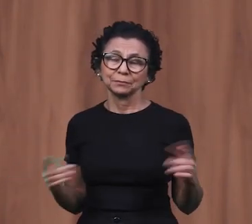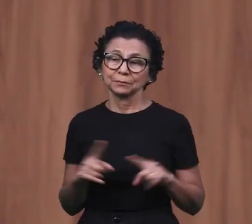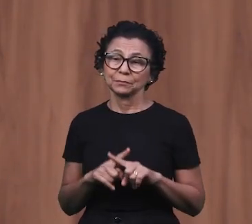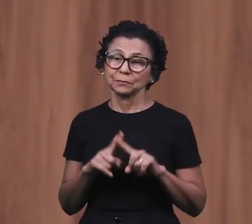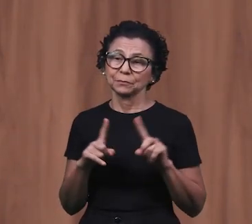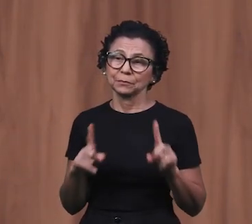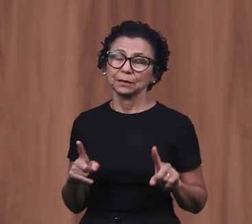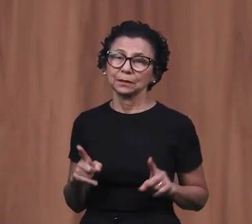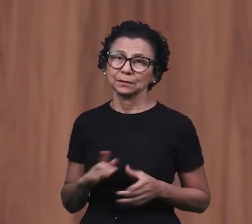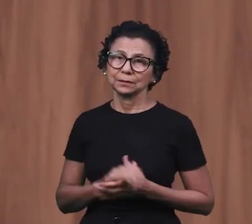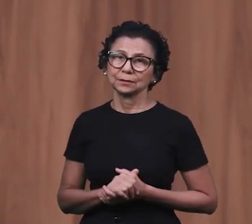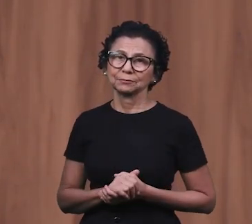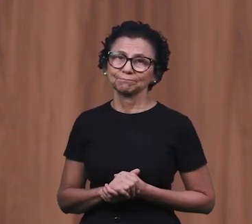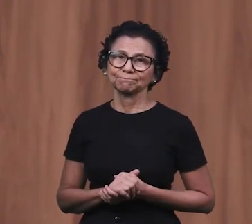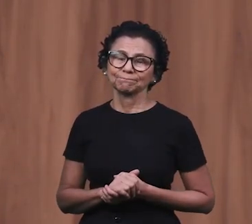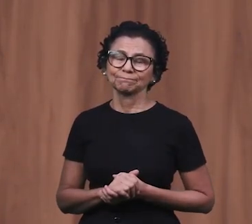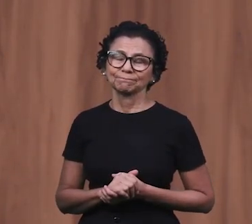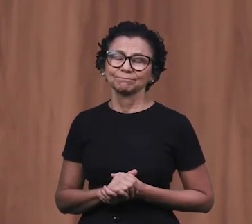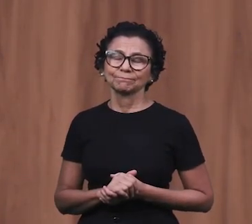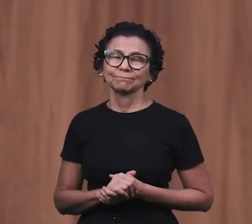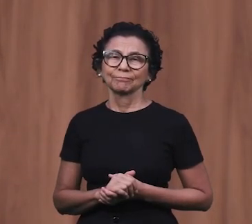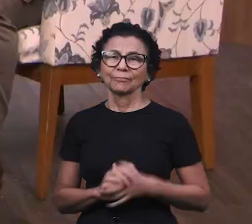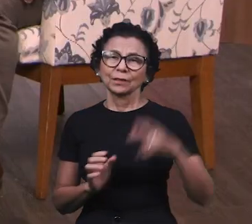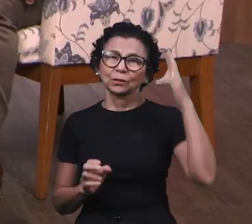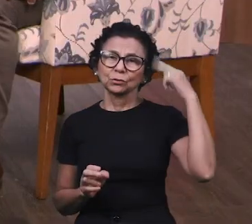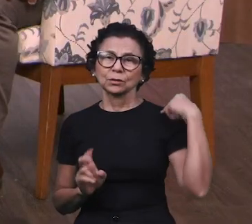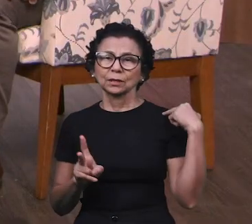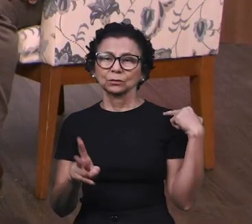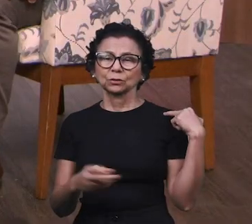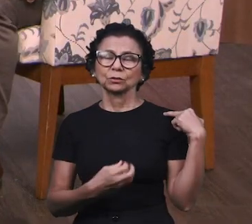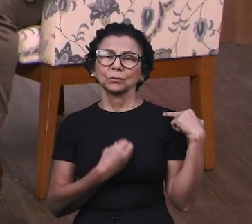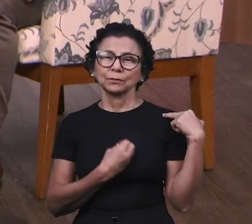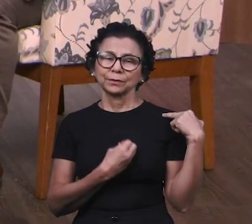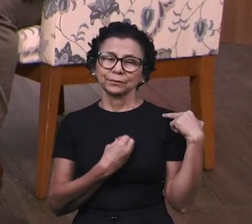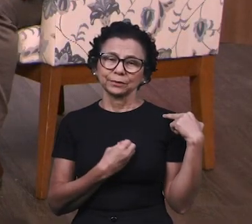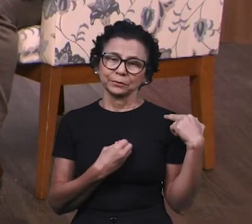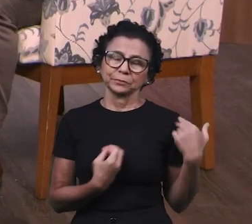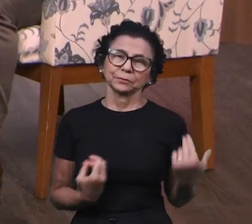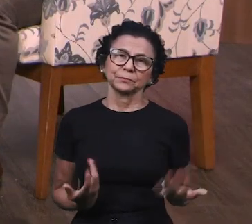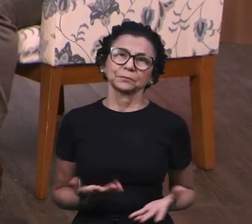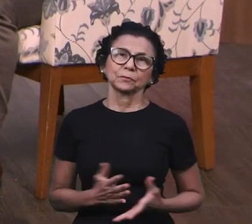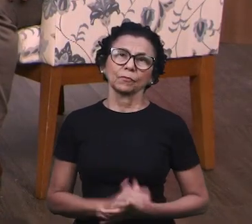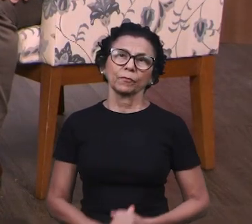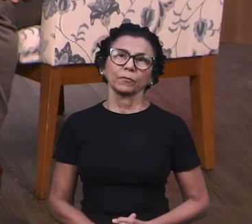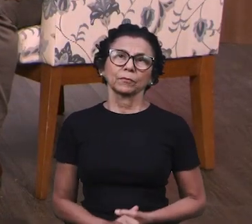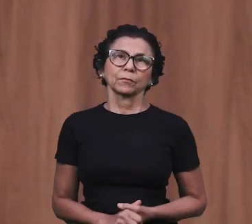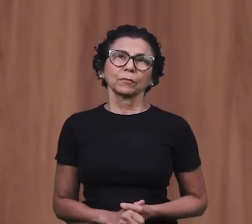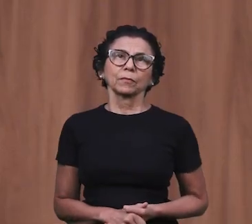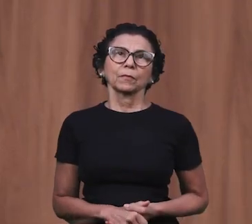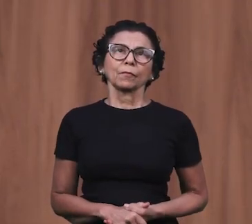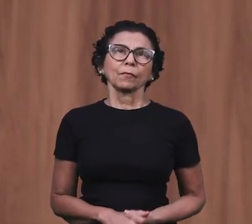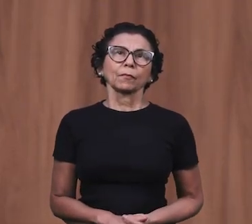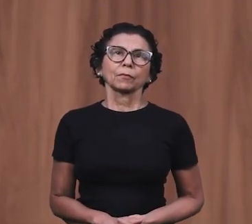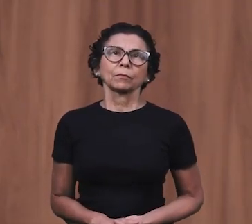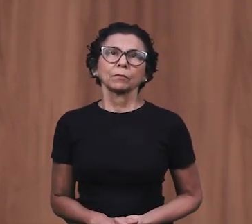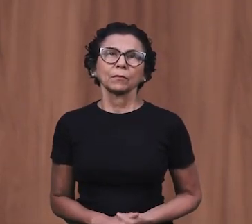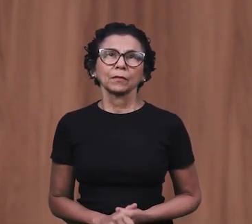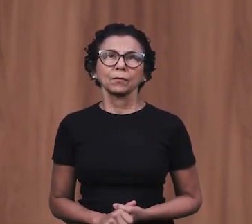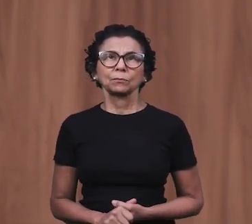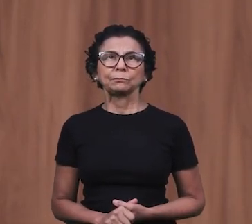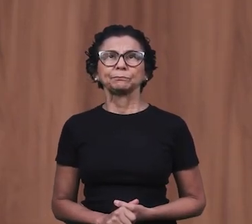pai, né? José vive. José está vivo. Então é isso que nós vivemos hoje, querido irmão,